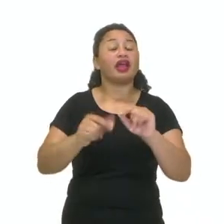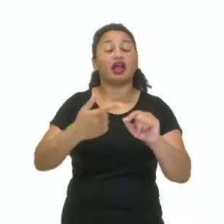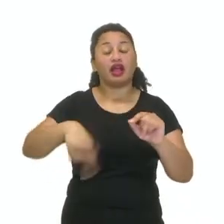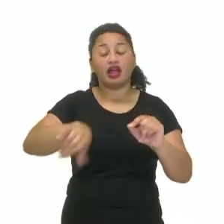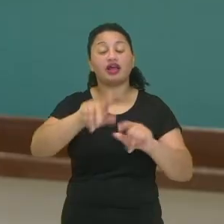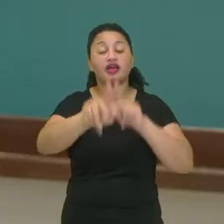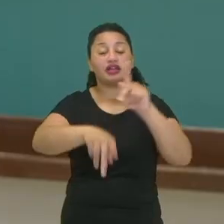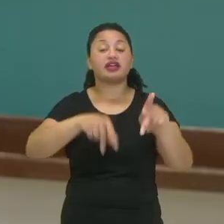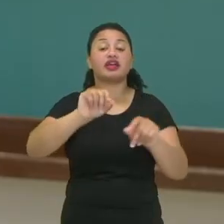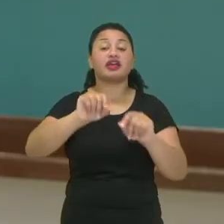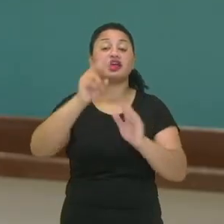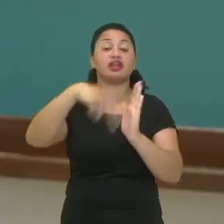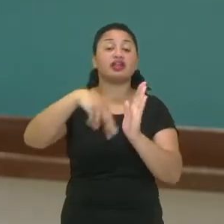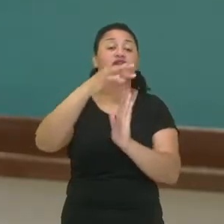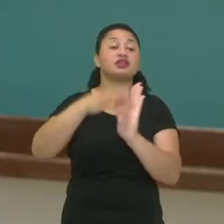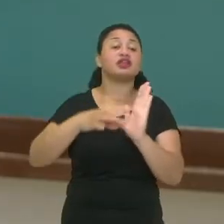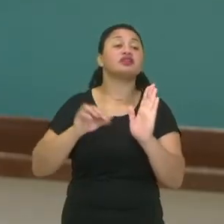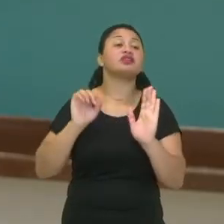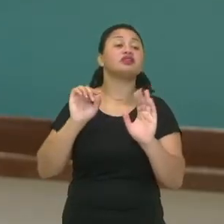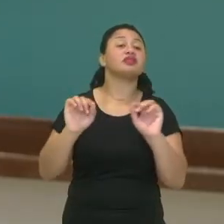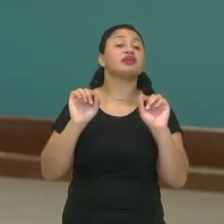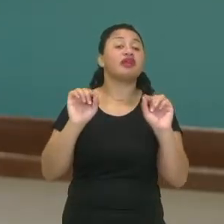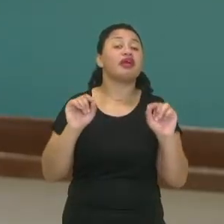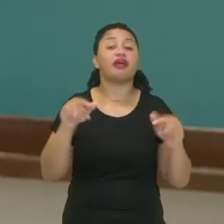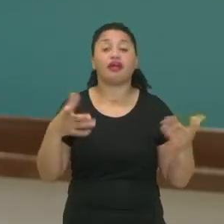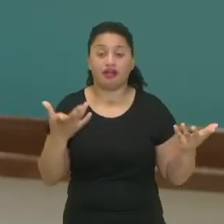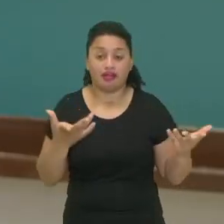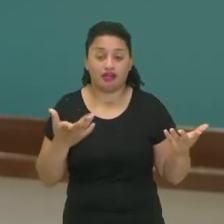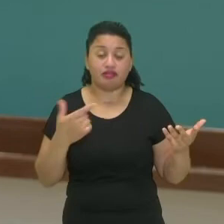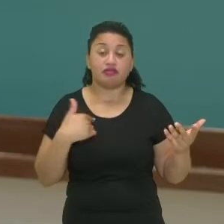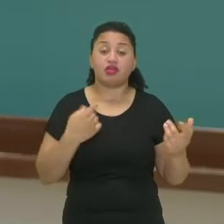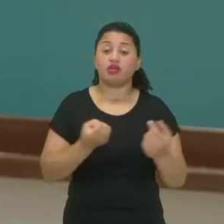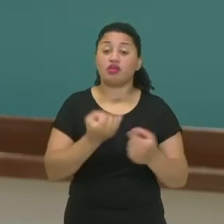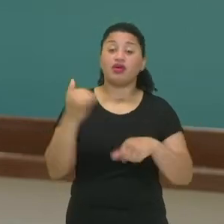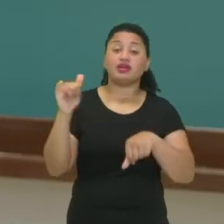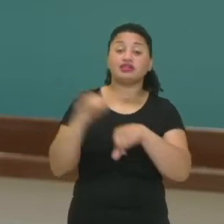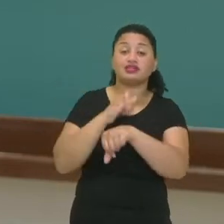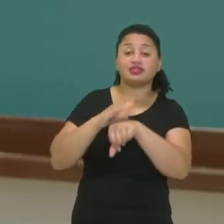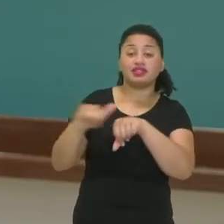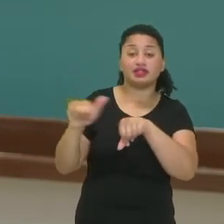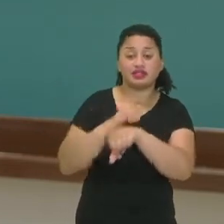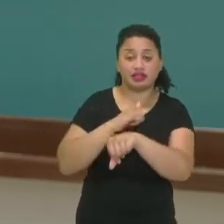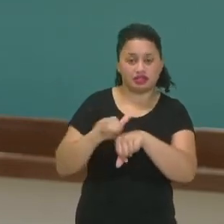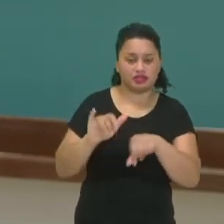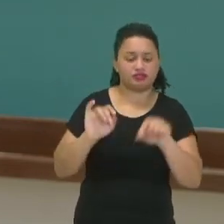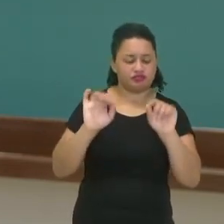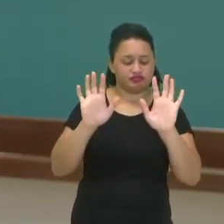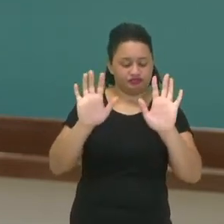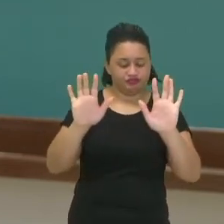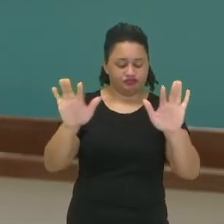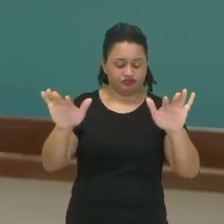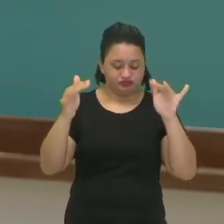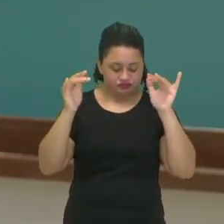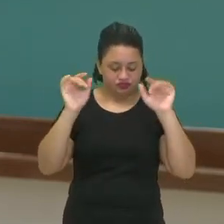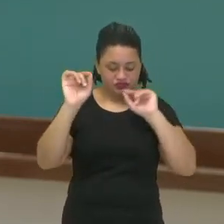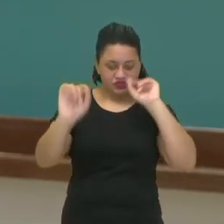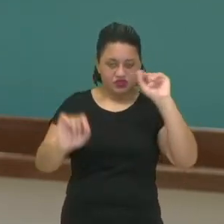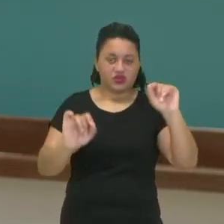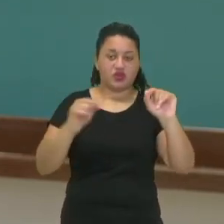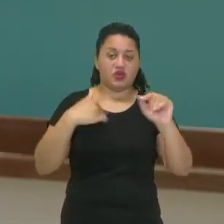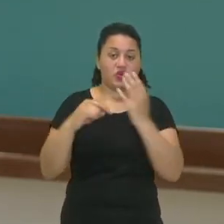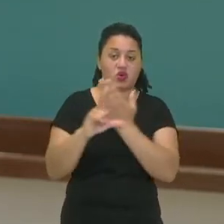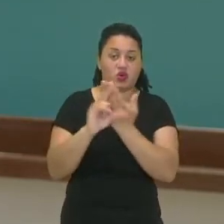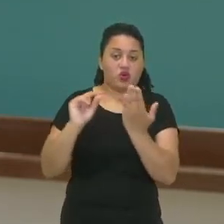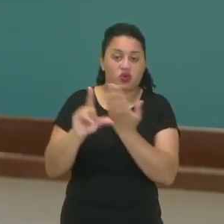texto. Quais são elas? Então, quais são as estratégias? Presta atenção. O que o